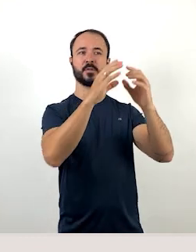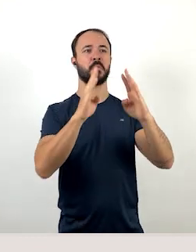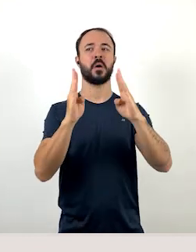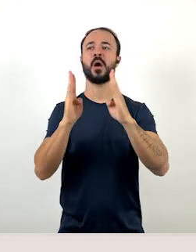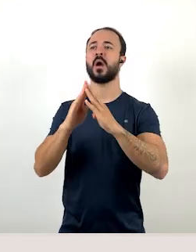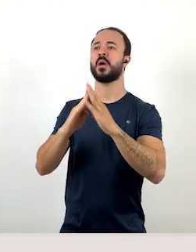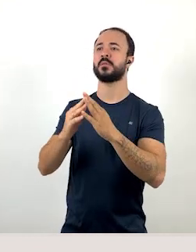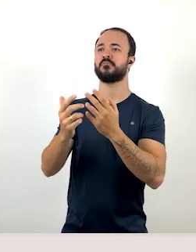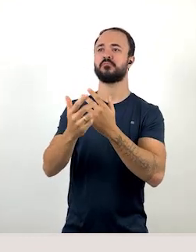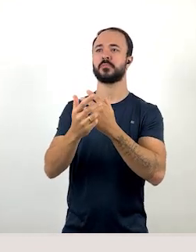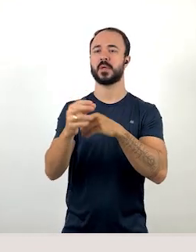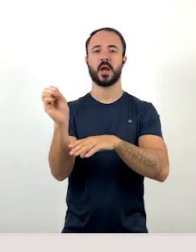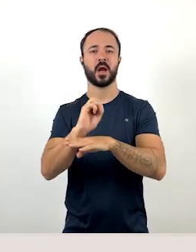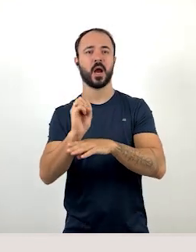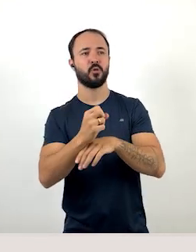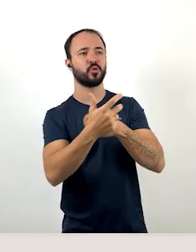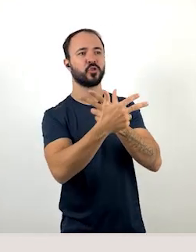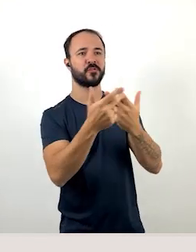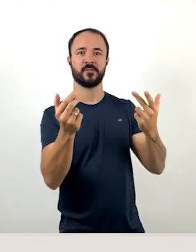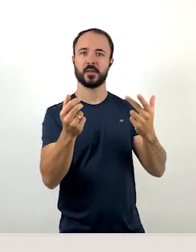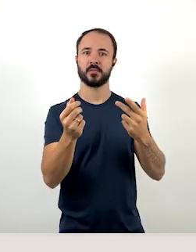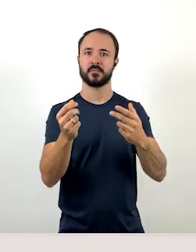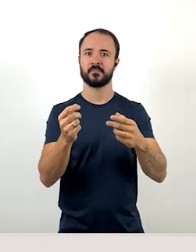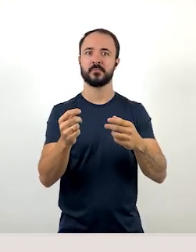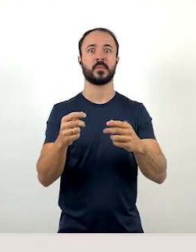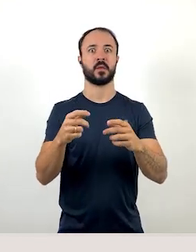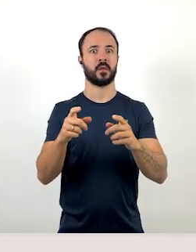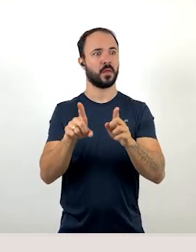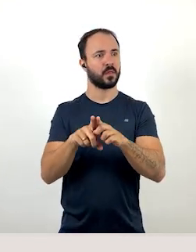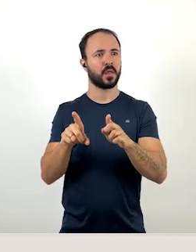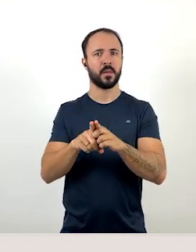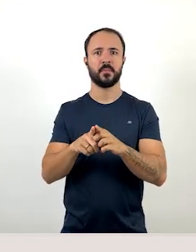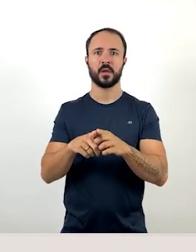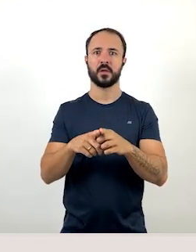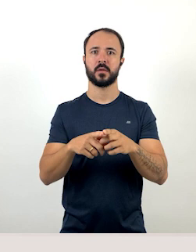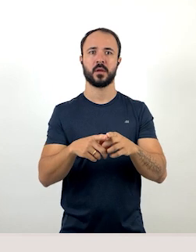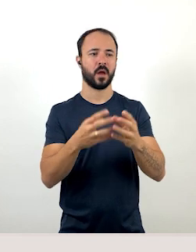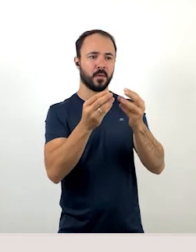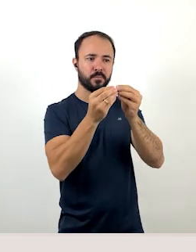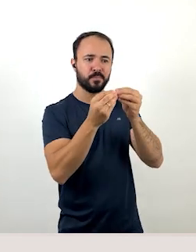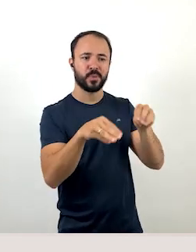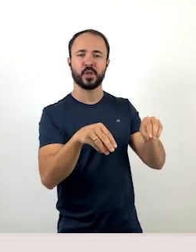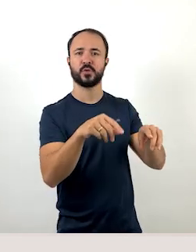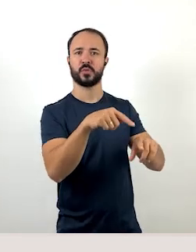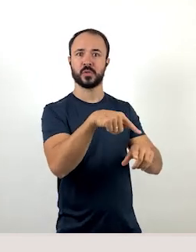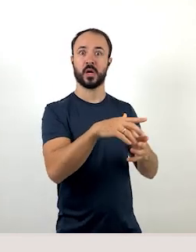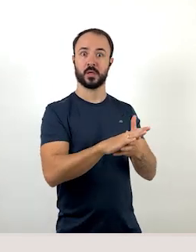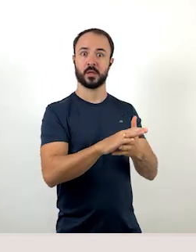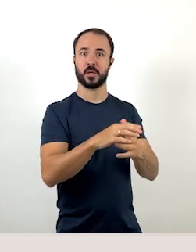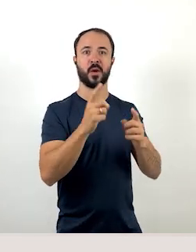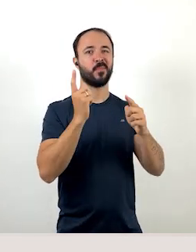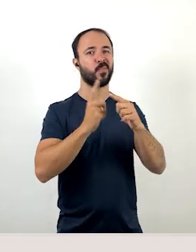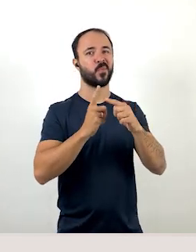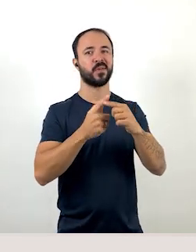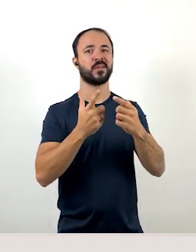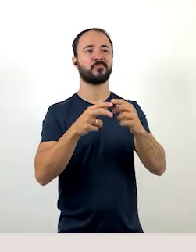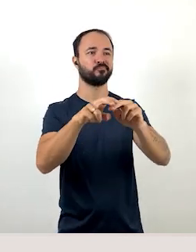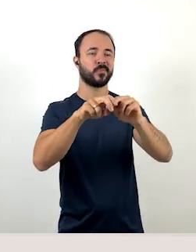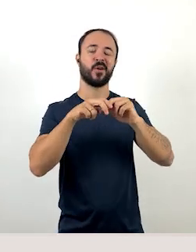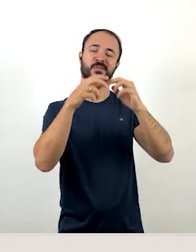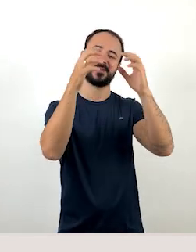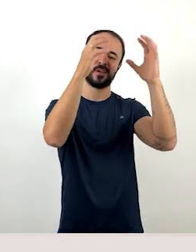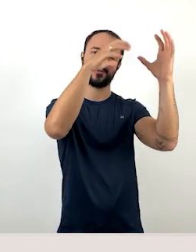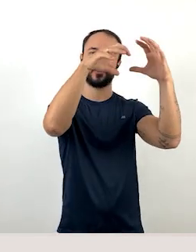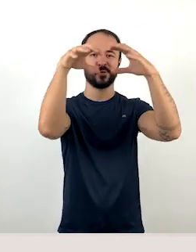edifícios, de prédios, carros, que em regiões industriais, lembrando também que não é só na região industrial, porque o vento também leva